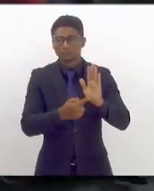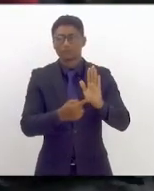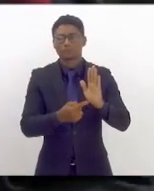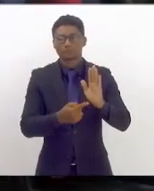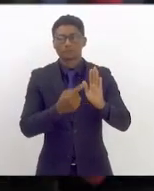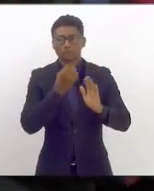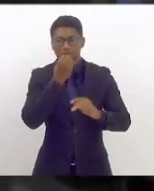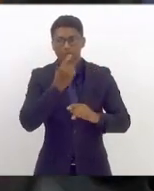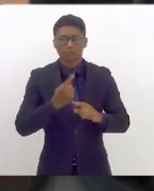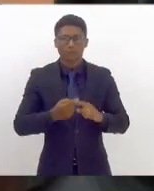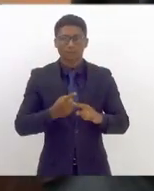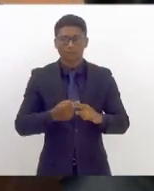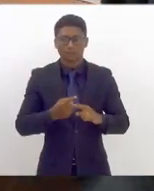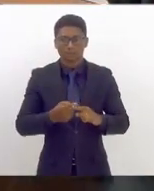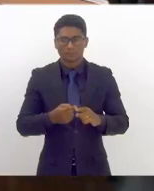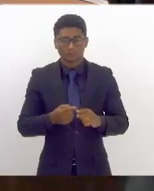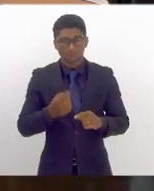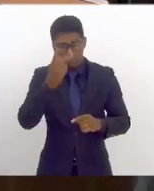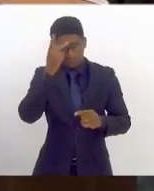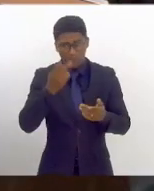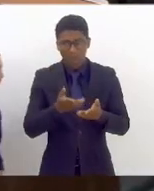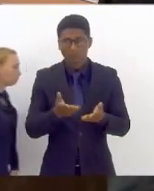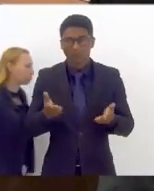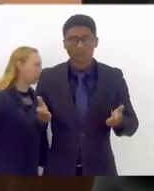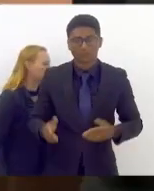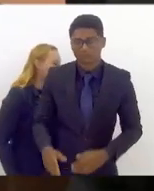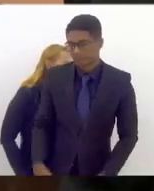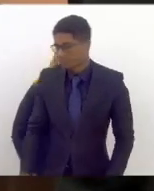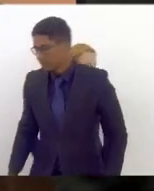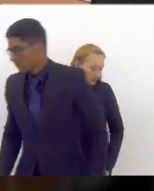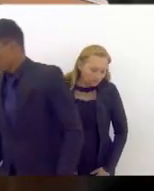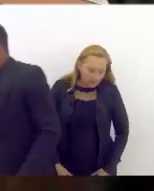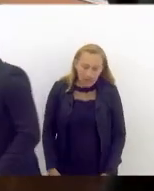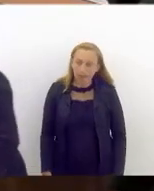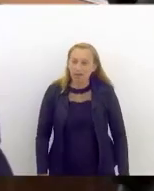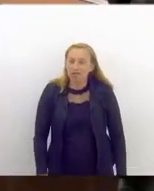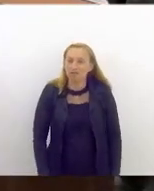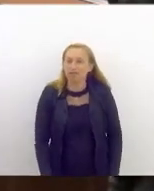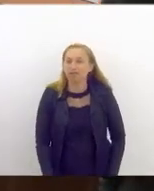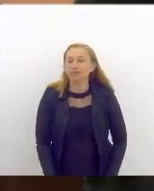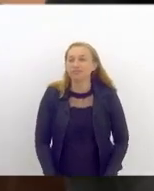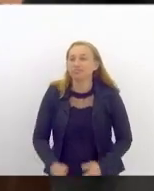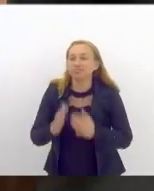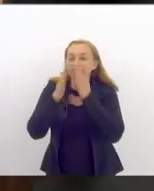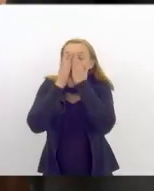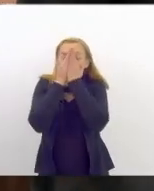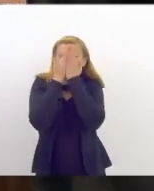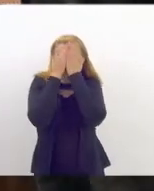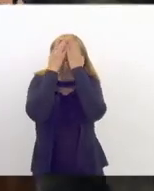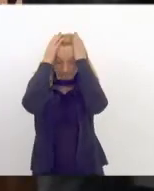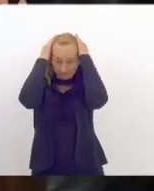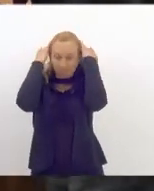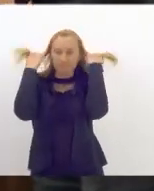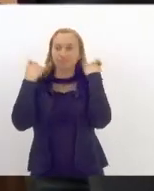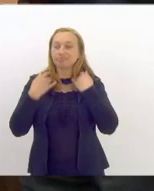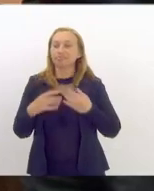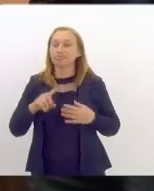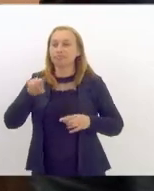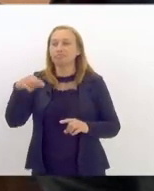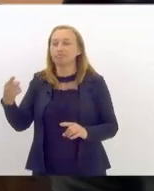que Os Amantes da natureza poderão desfrutá-la usufruí-la Aliás não é o outro